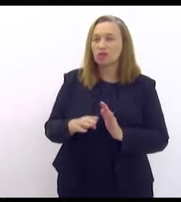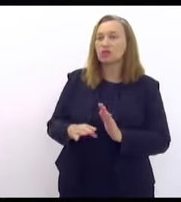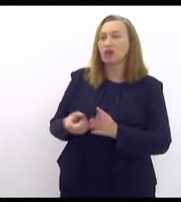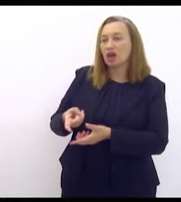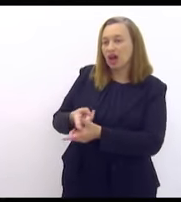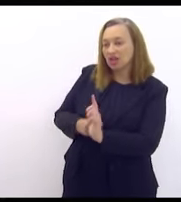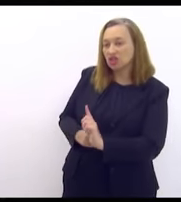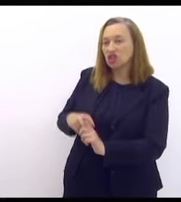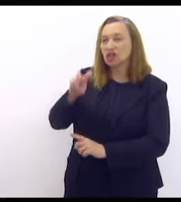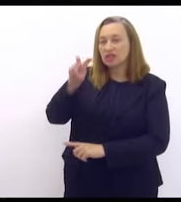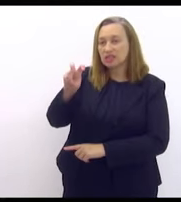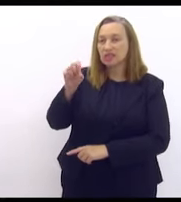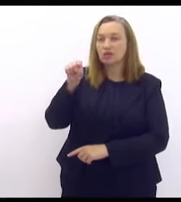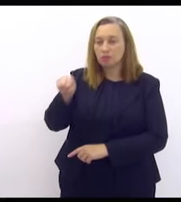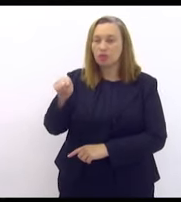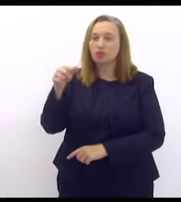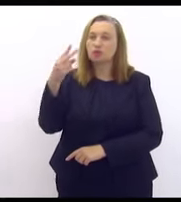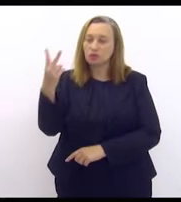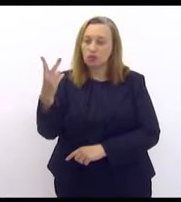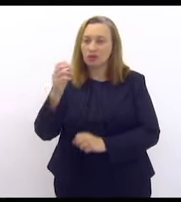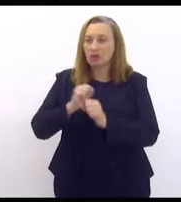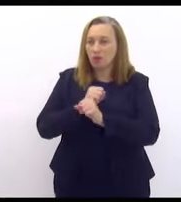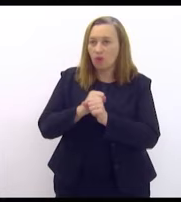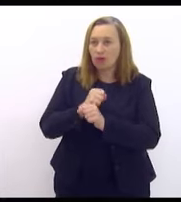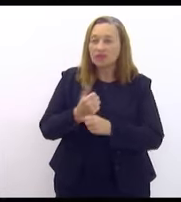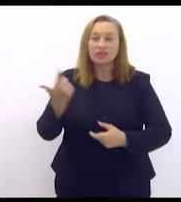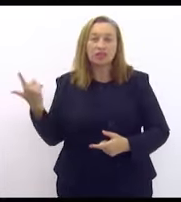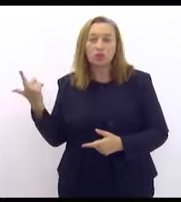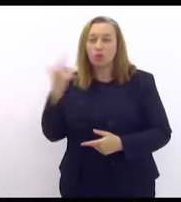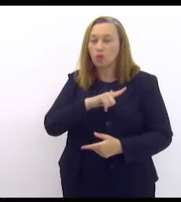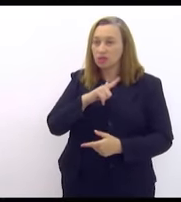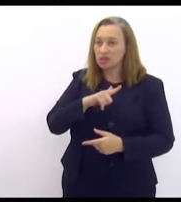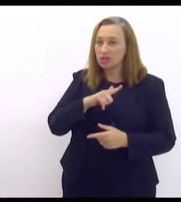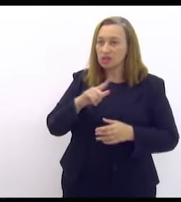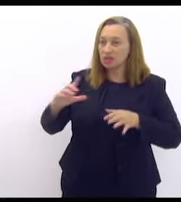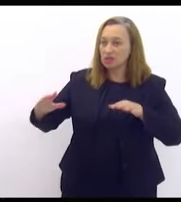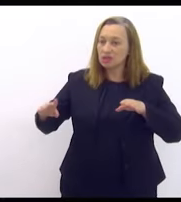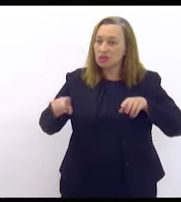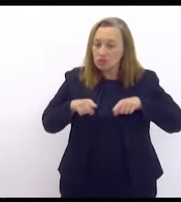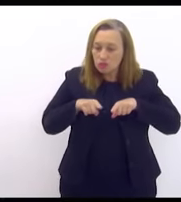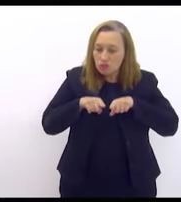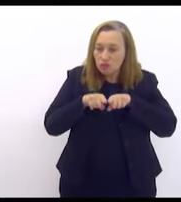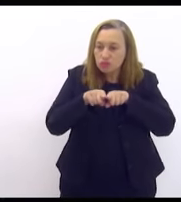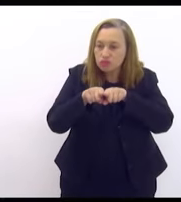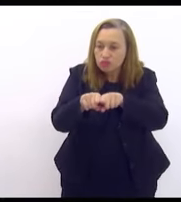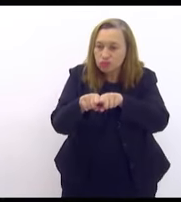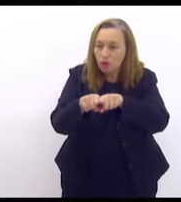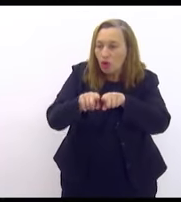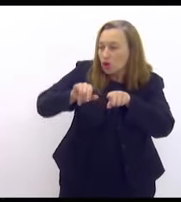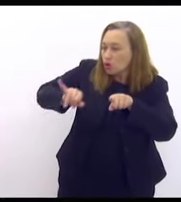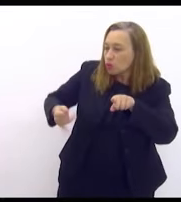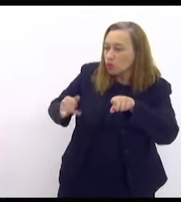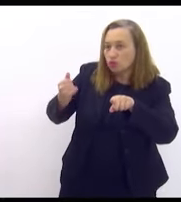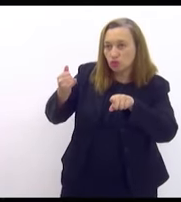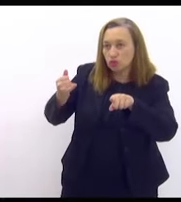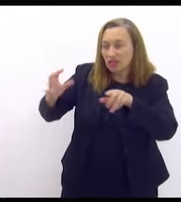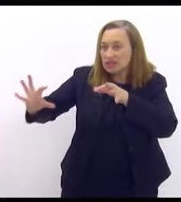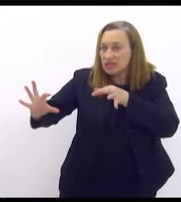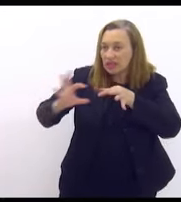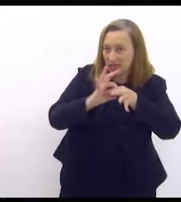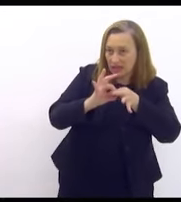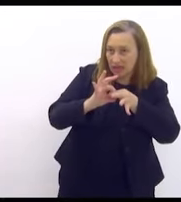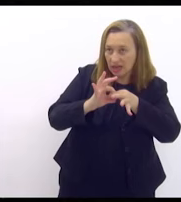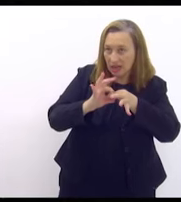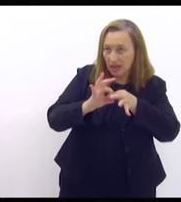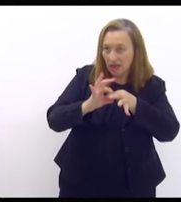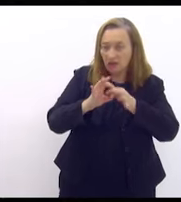a 5,2 ao ano. Então, se a gente conseguisse linkar que o juro da dívida estaria diretamente ligado ao aumento